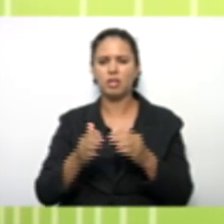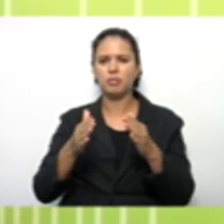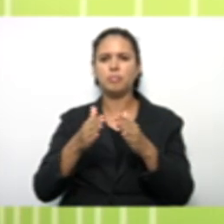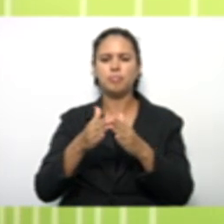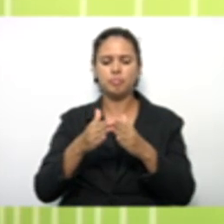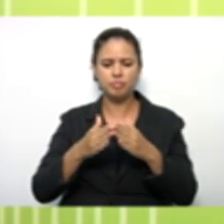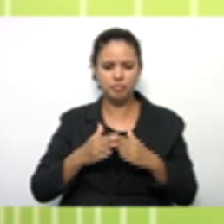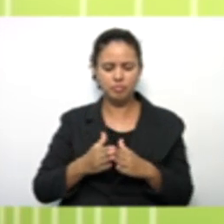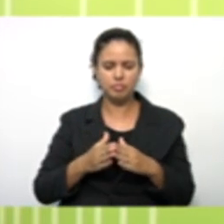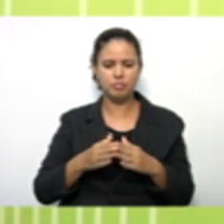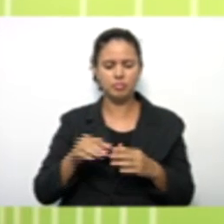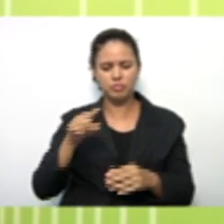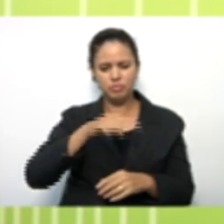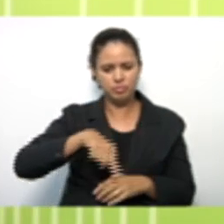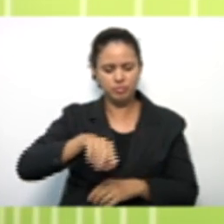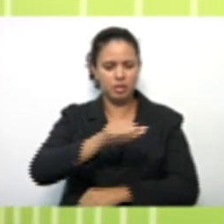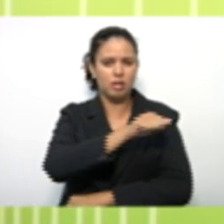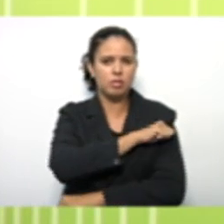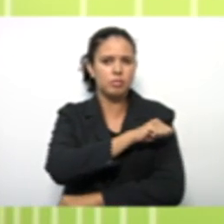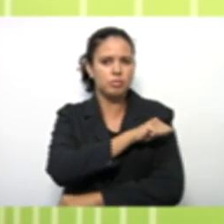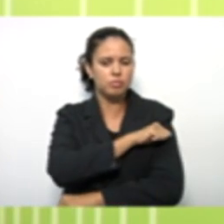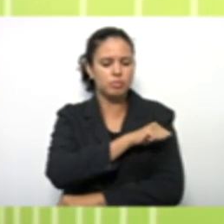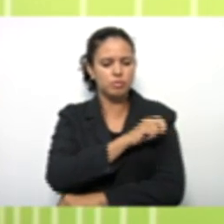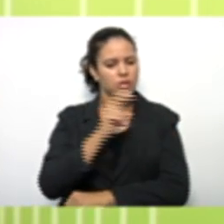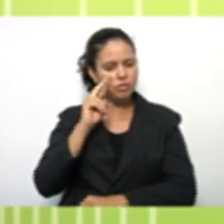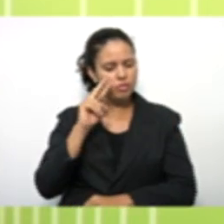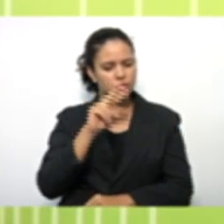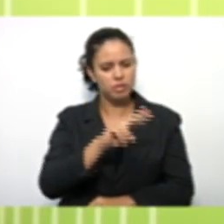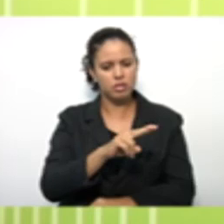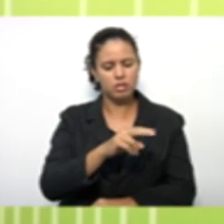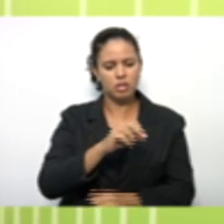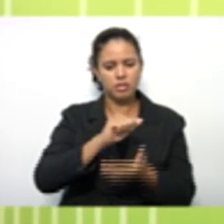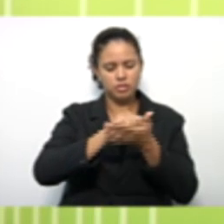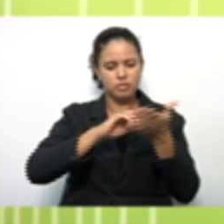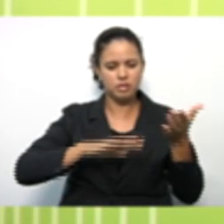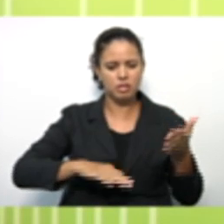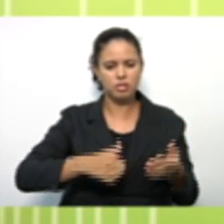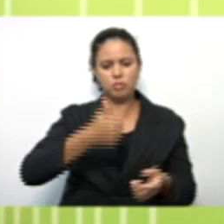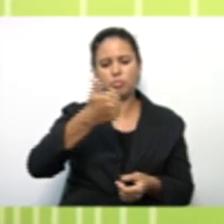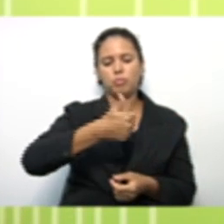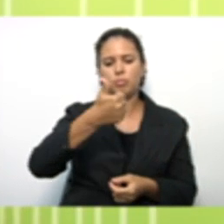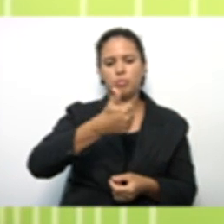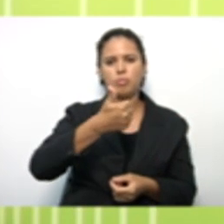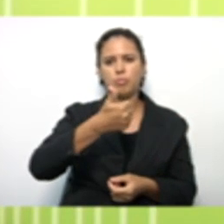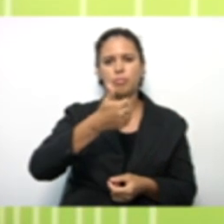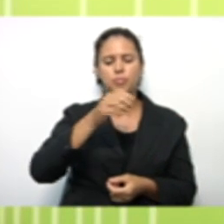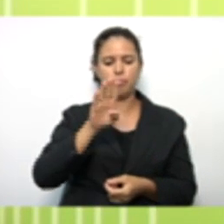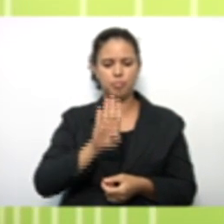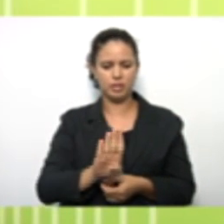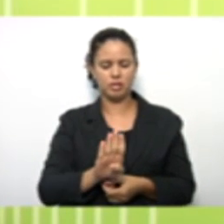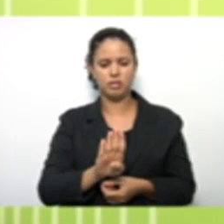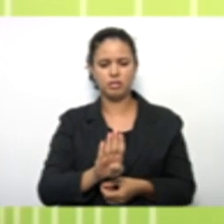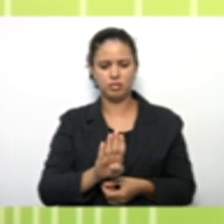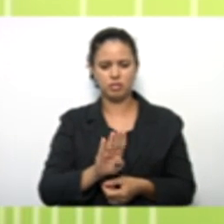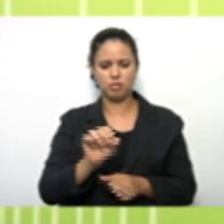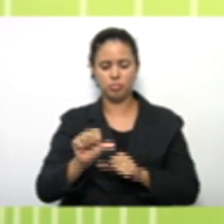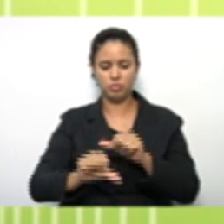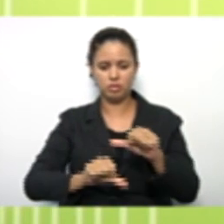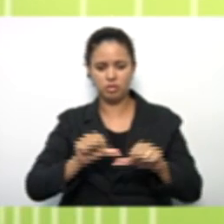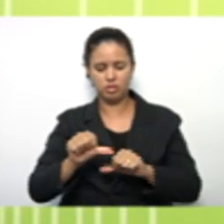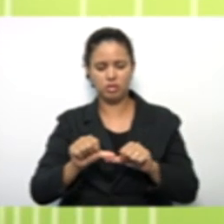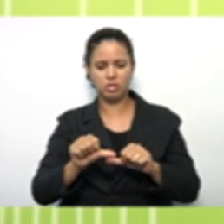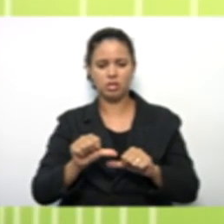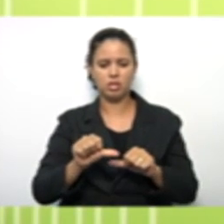os queridos alunos verifiquem a atividade 1, letra B, e substituam onde está é uma